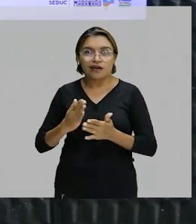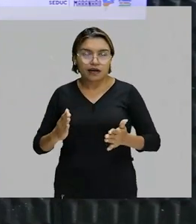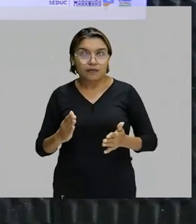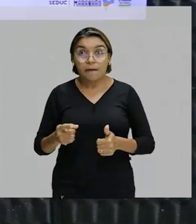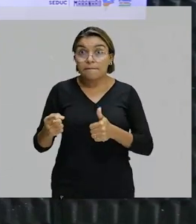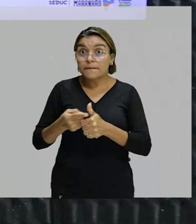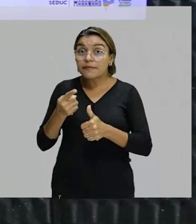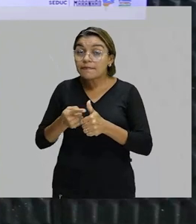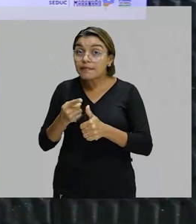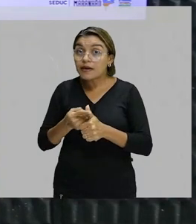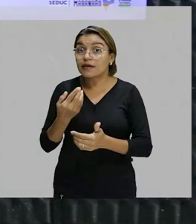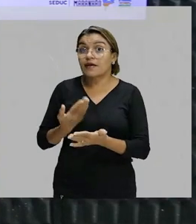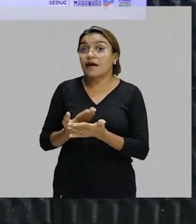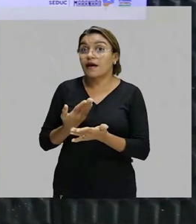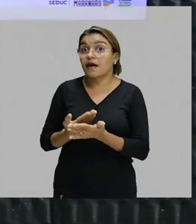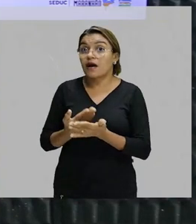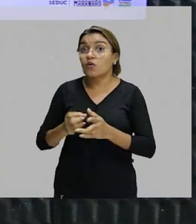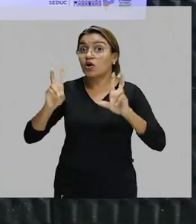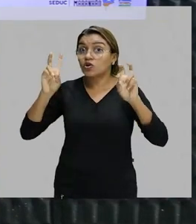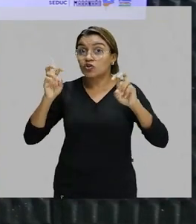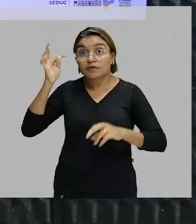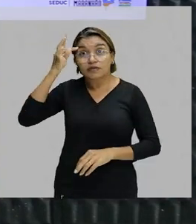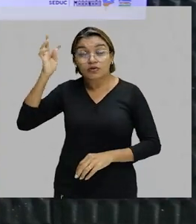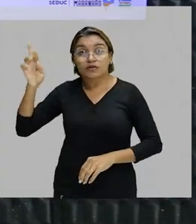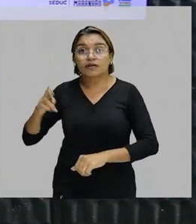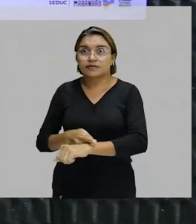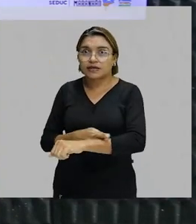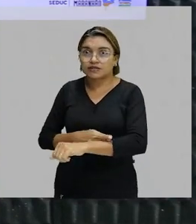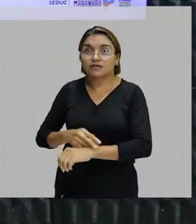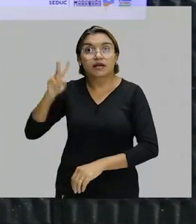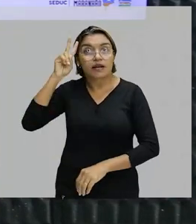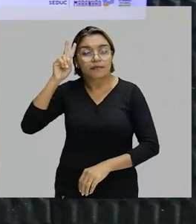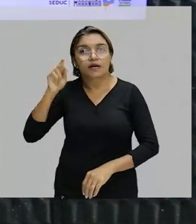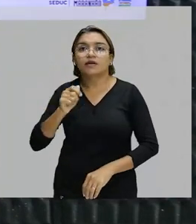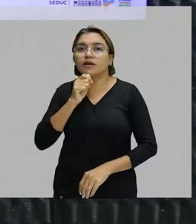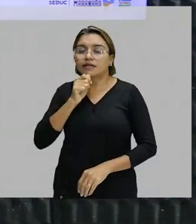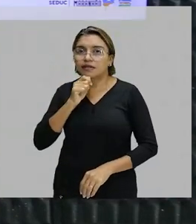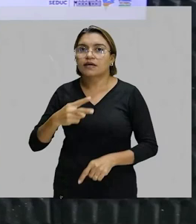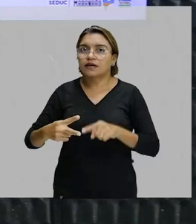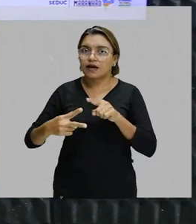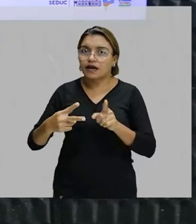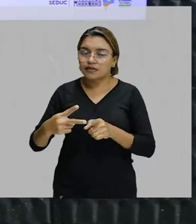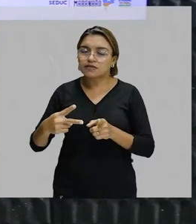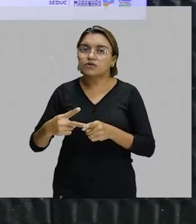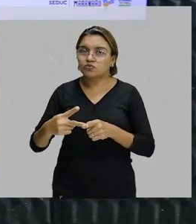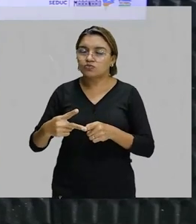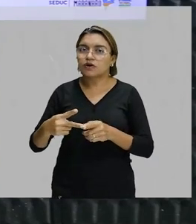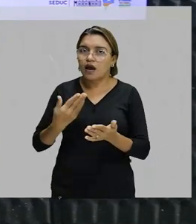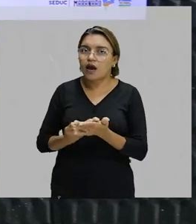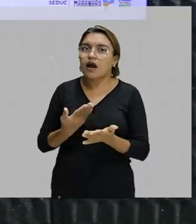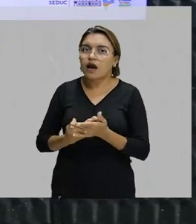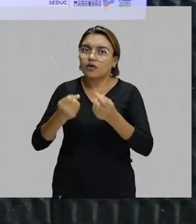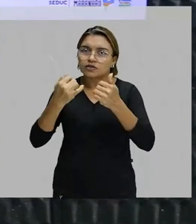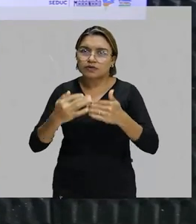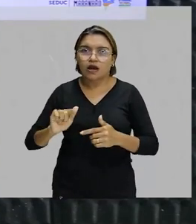primeira parte da aula sobre teorias aais Lembrando que ainda tem a parte dois e na parte dois a gente vai falar